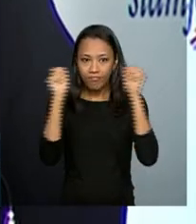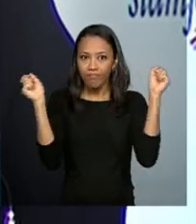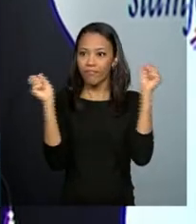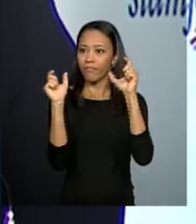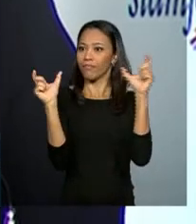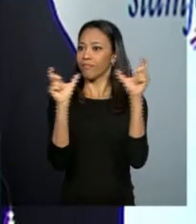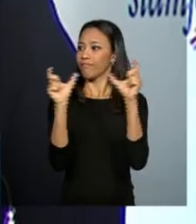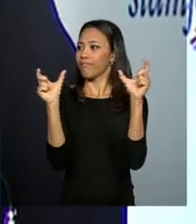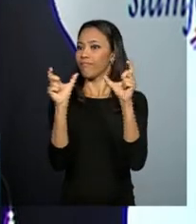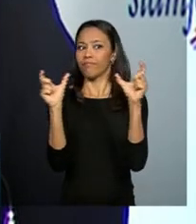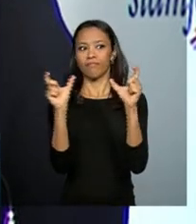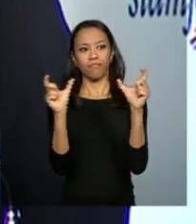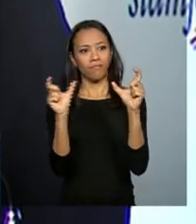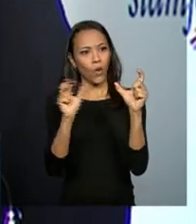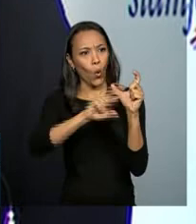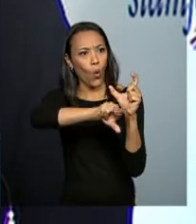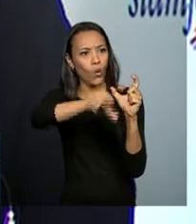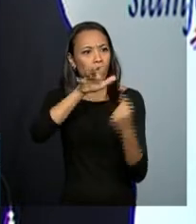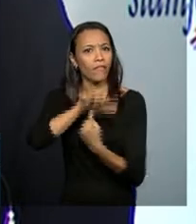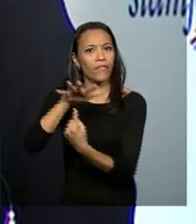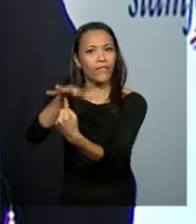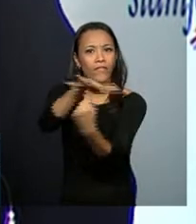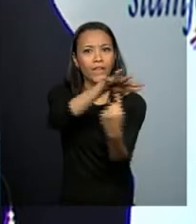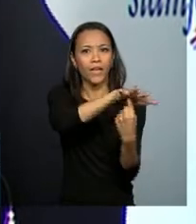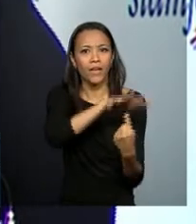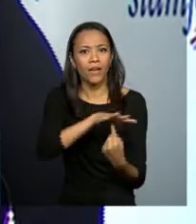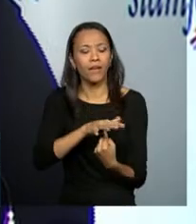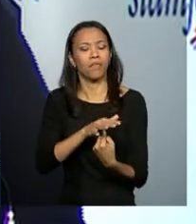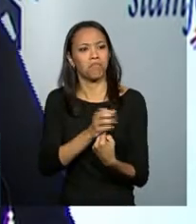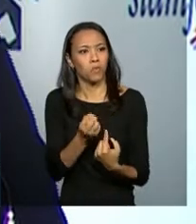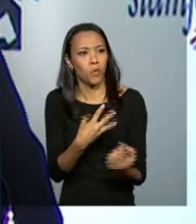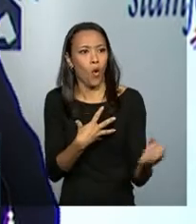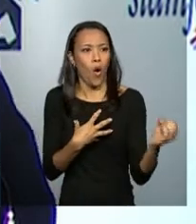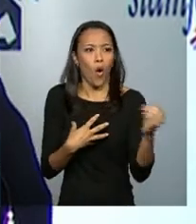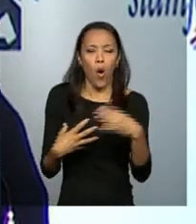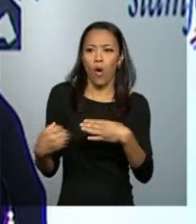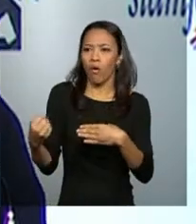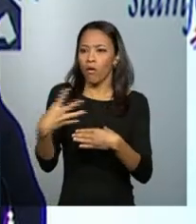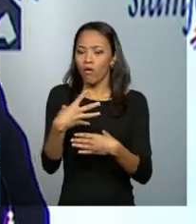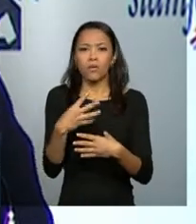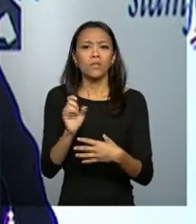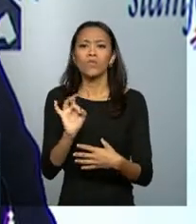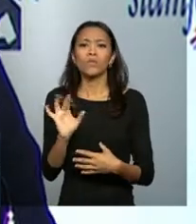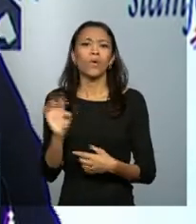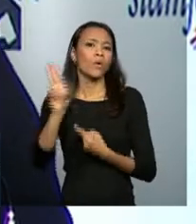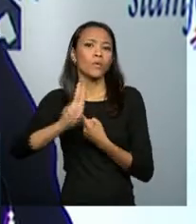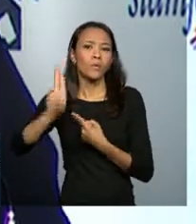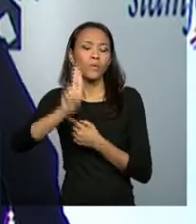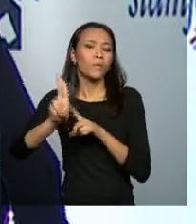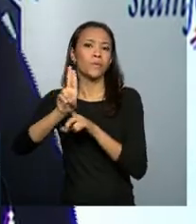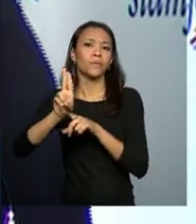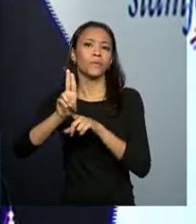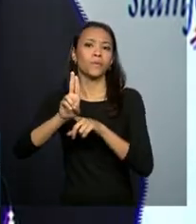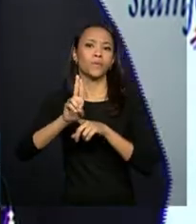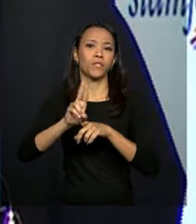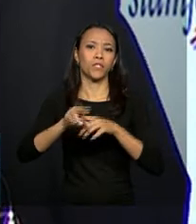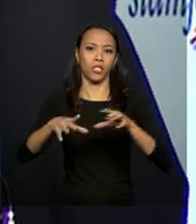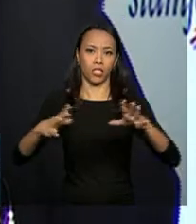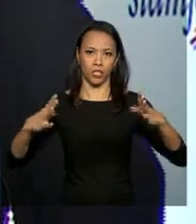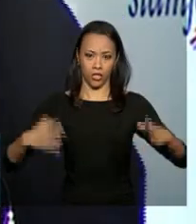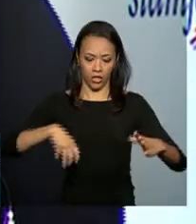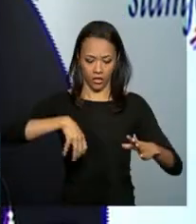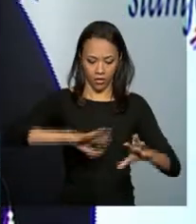com a inovação que eu encontrei aqui. Aí não só no uso de pias e